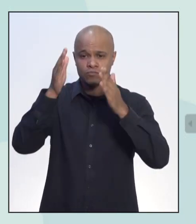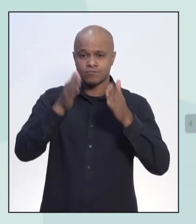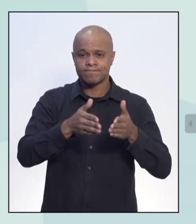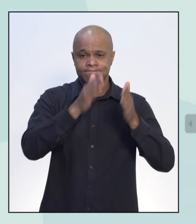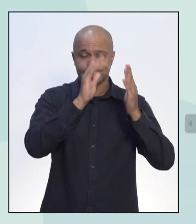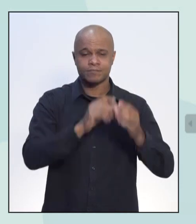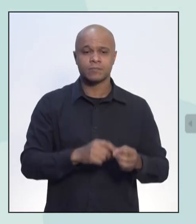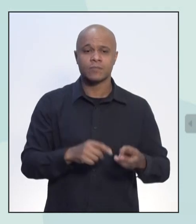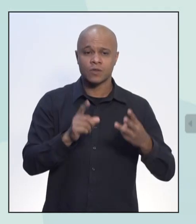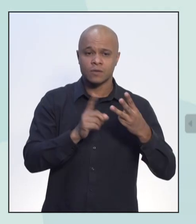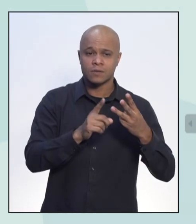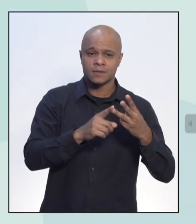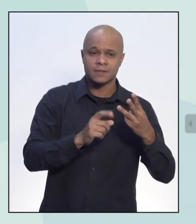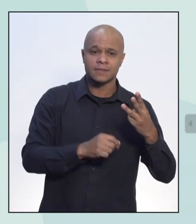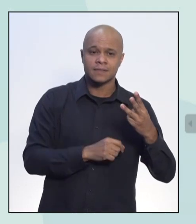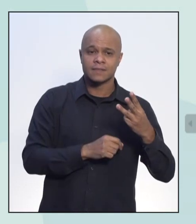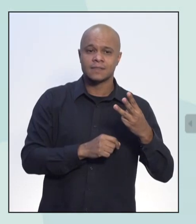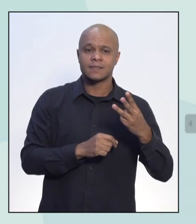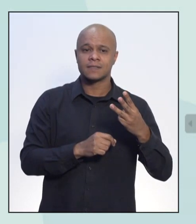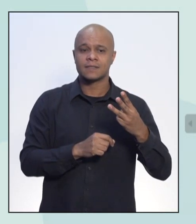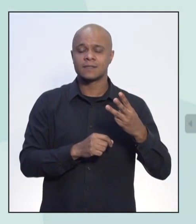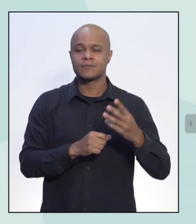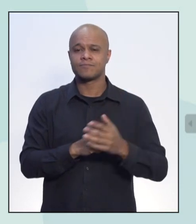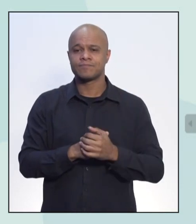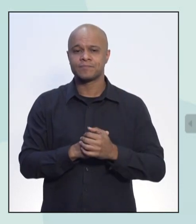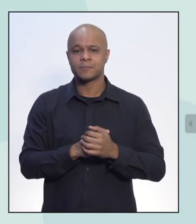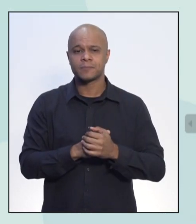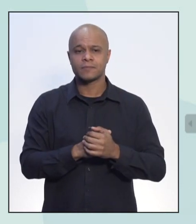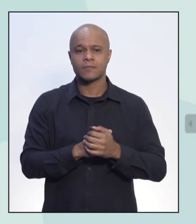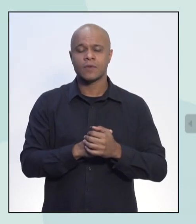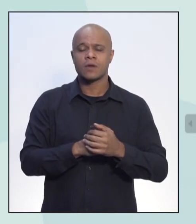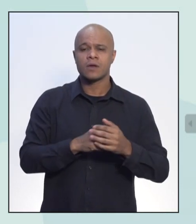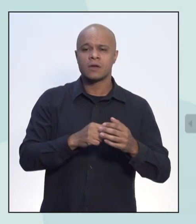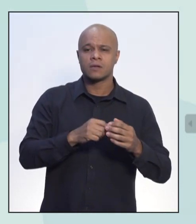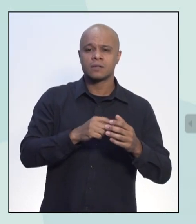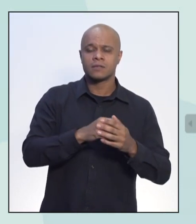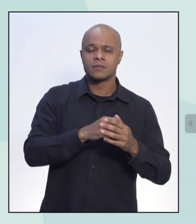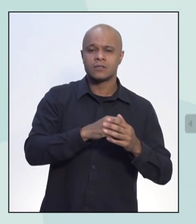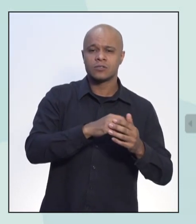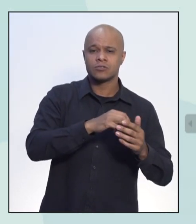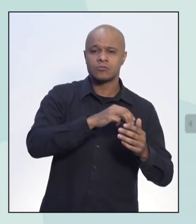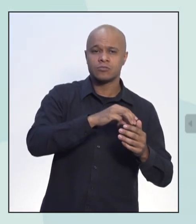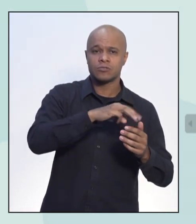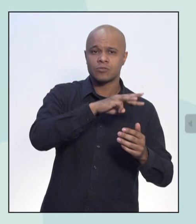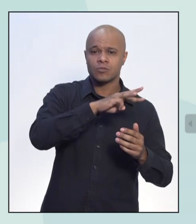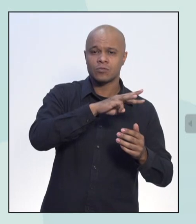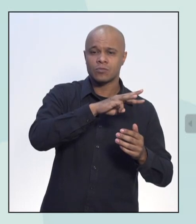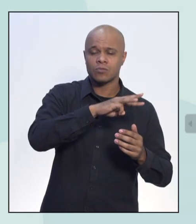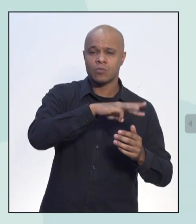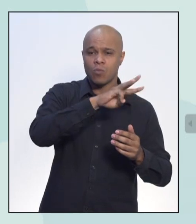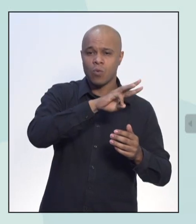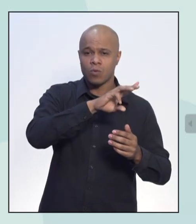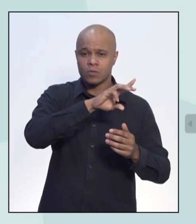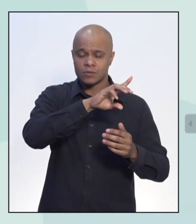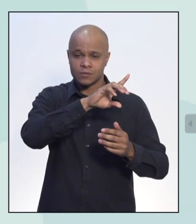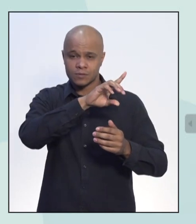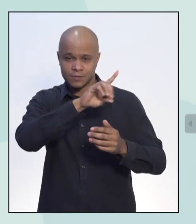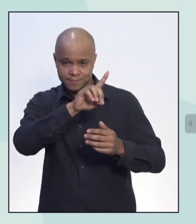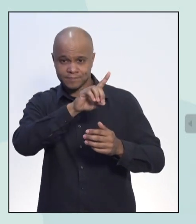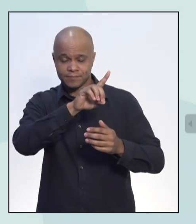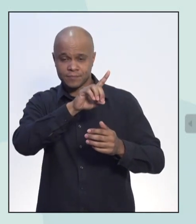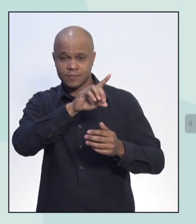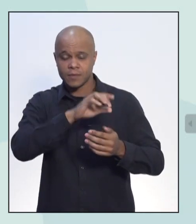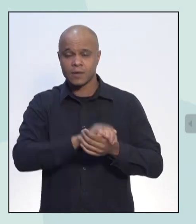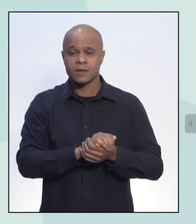voo que sai aí do aeroporto, né, parte do aeroporto de Dulles de Washington, também para Los Angeles, ou seja,